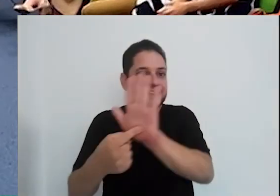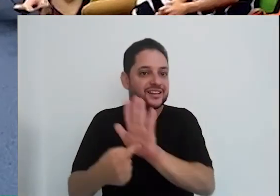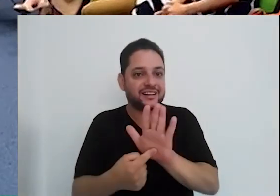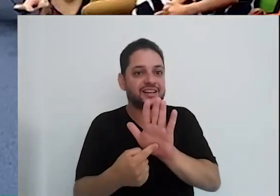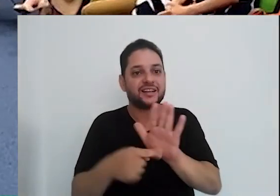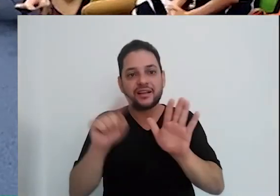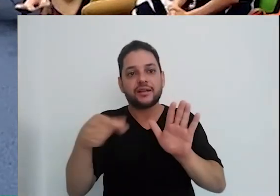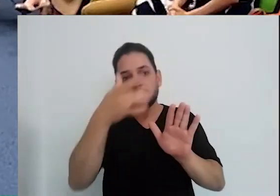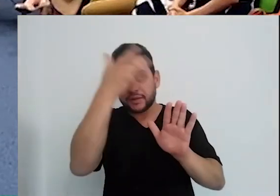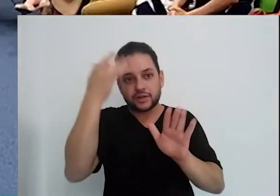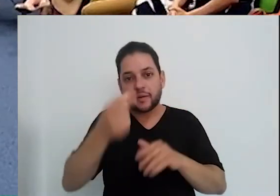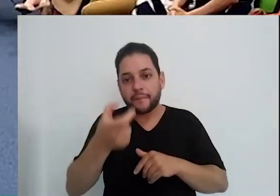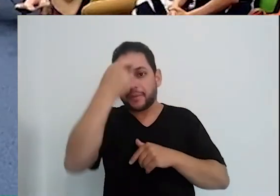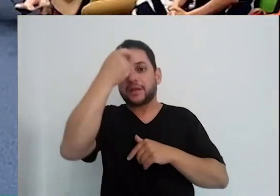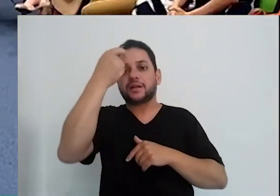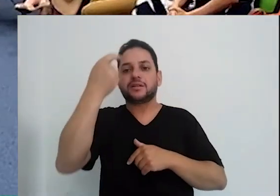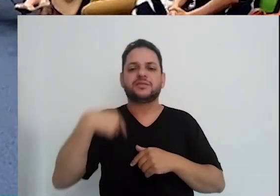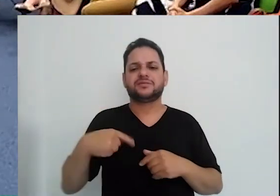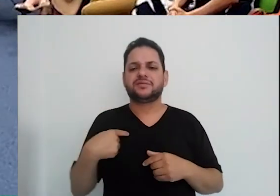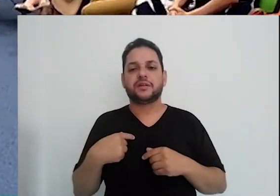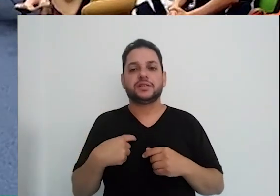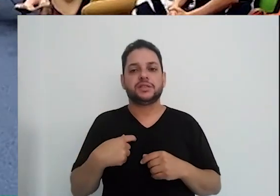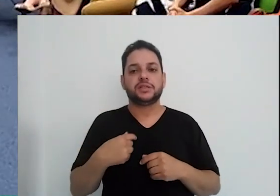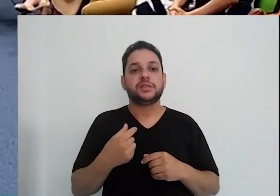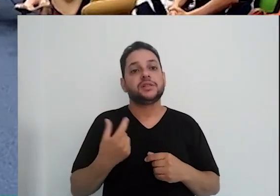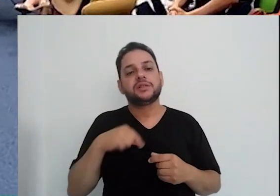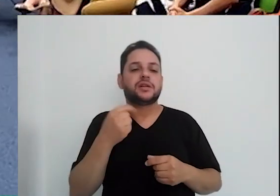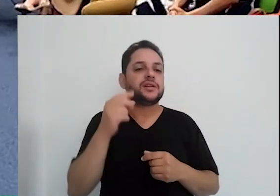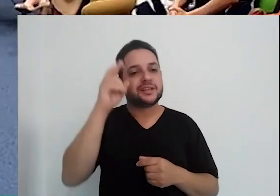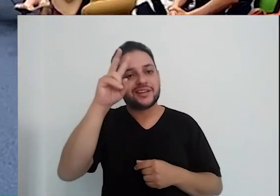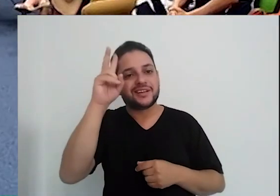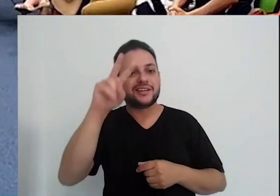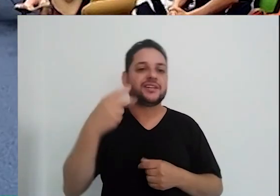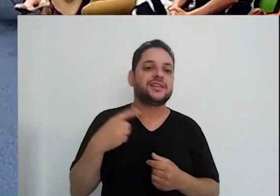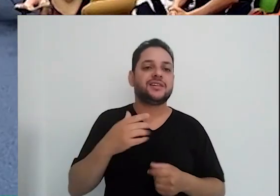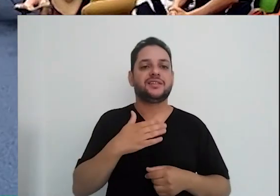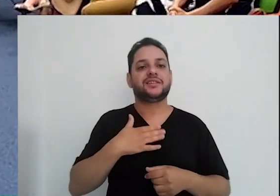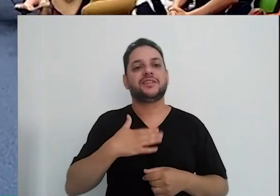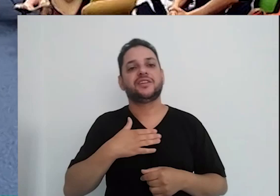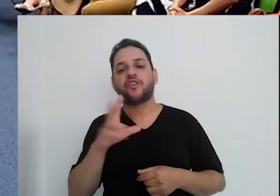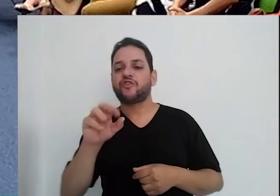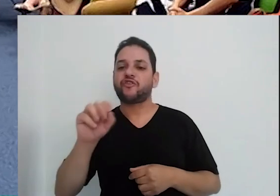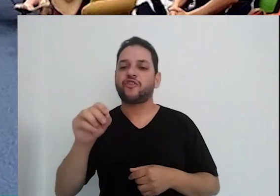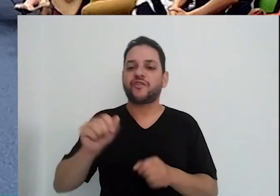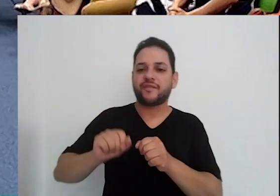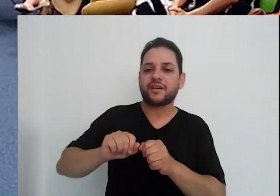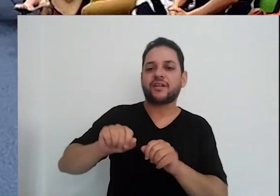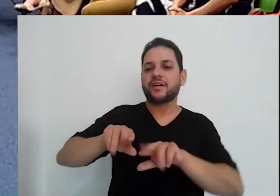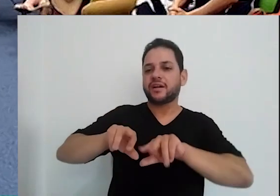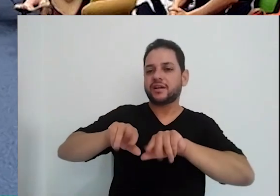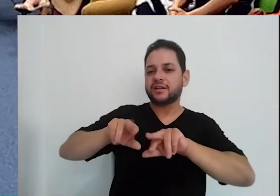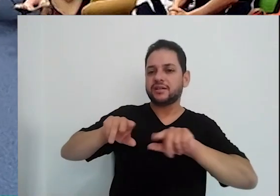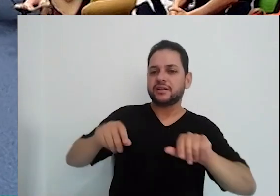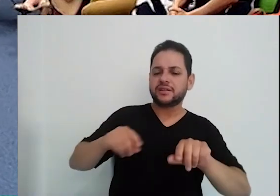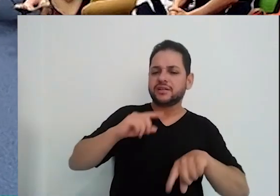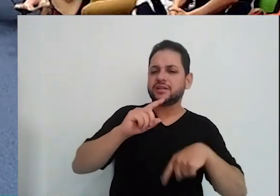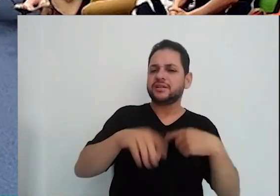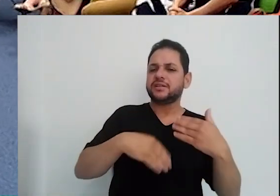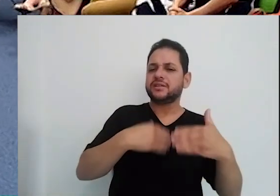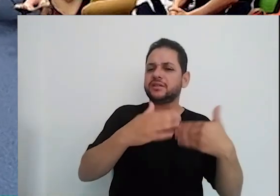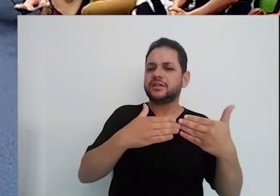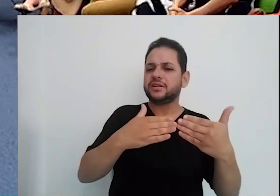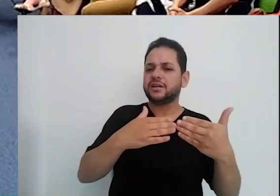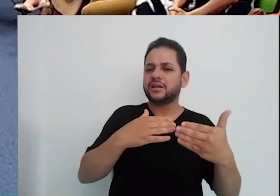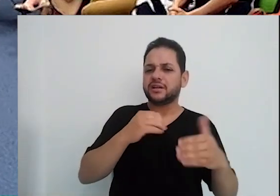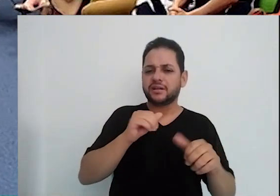conscientizar como quem não quer nada você tá ali a pessoa tá ali ouvindo uma historinha Ah o meu avô fazia fazia isso fazia aquilo fazia aquilo de repente você vai vendo que a pessoa vai